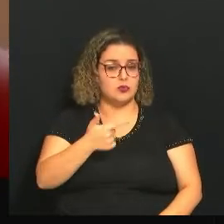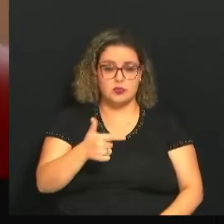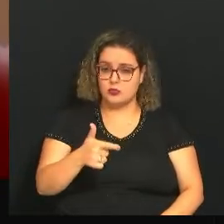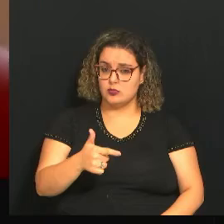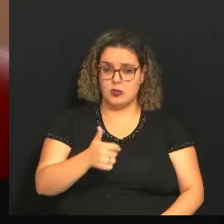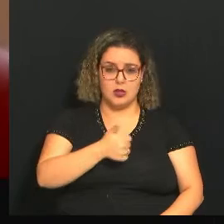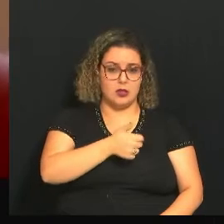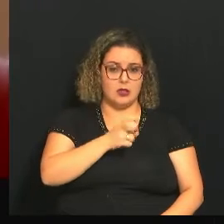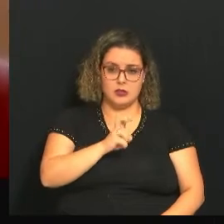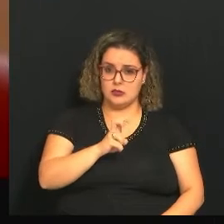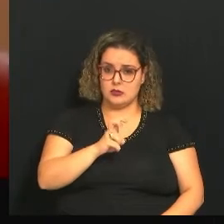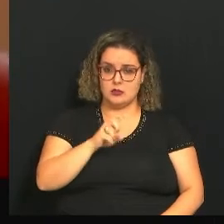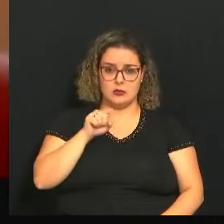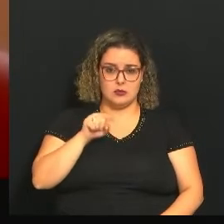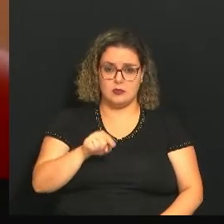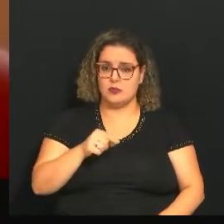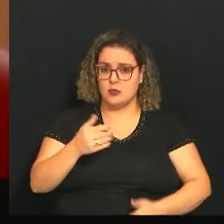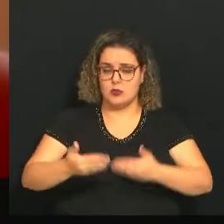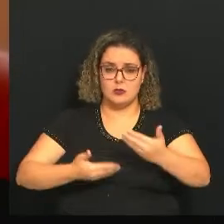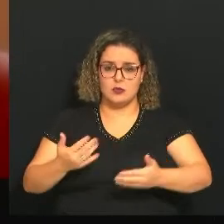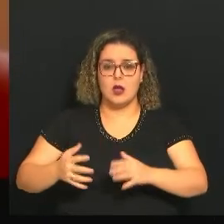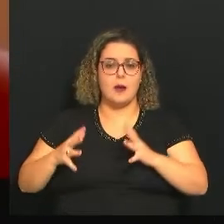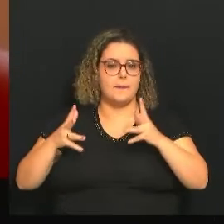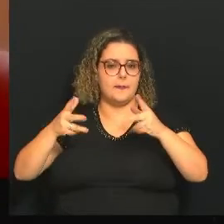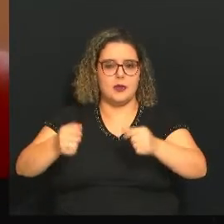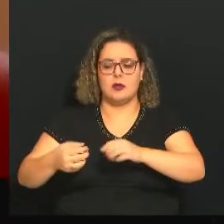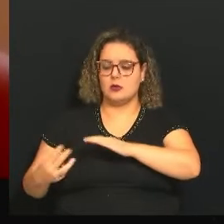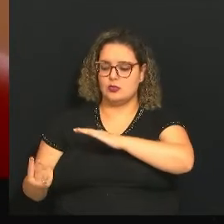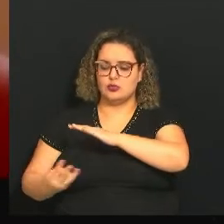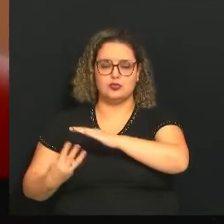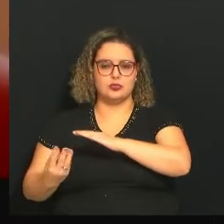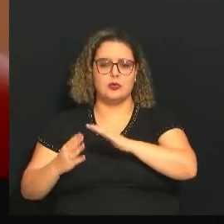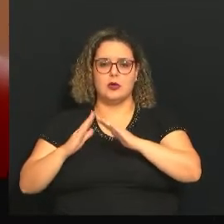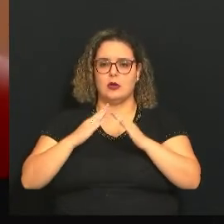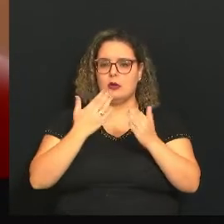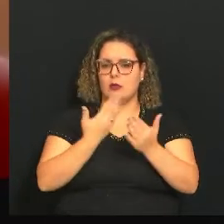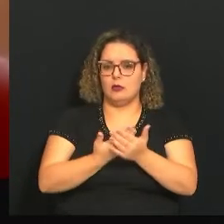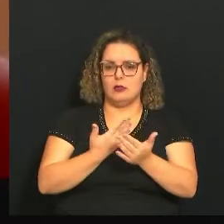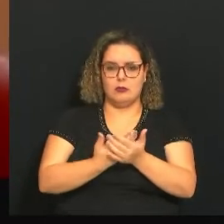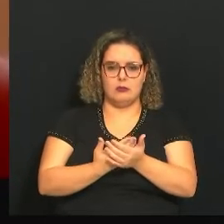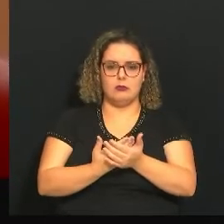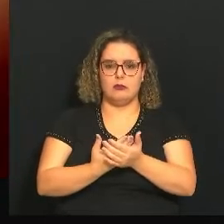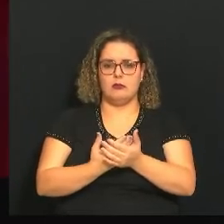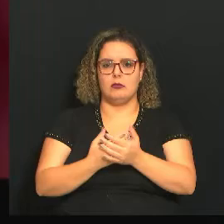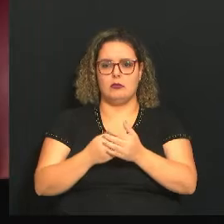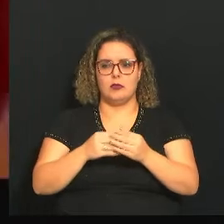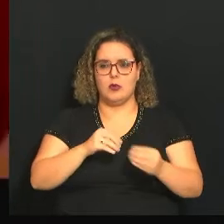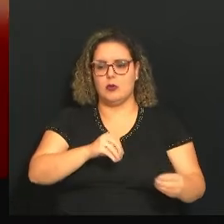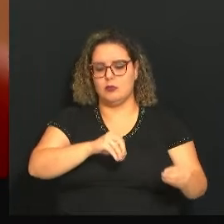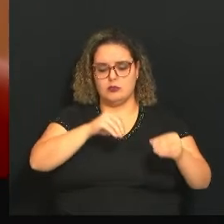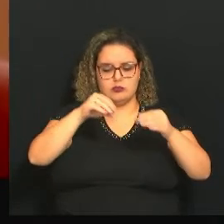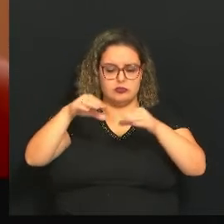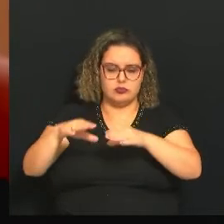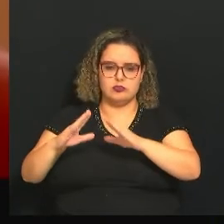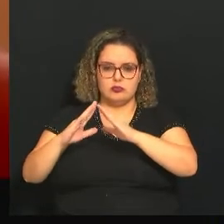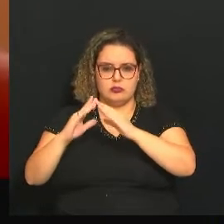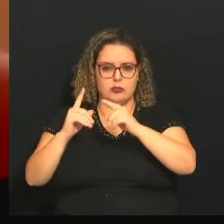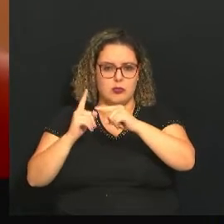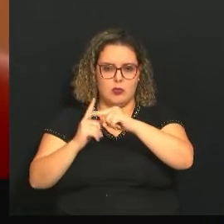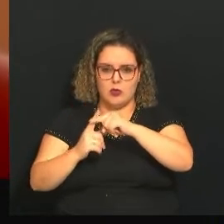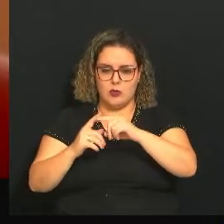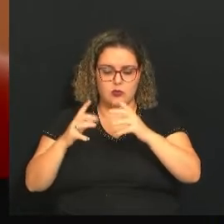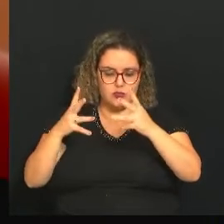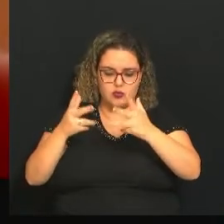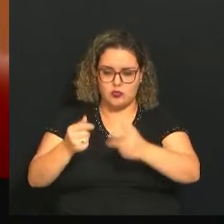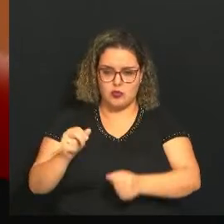entendeu? Então, foi terceirizado tudo. Escolas foi transferido para igrejas, todas as matrizes